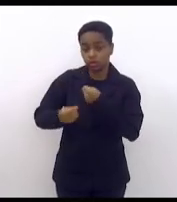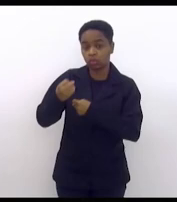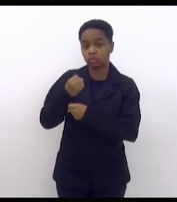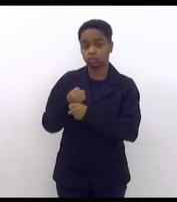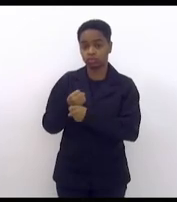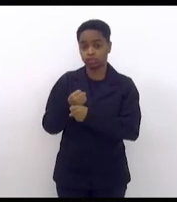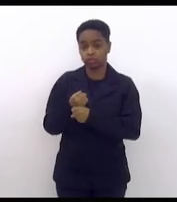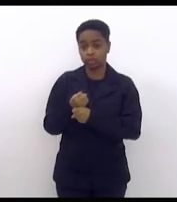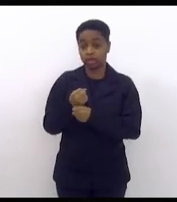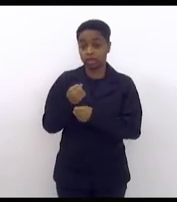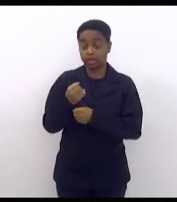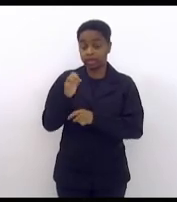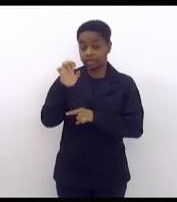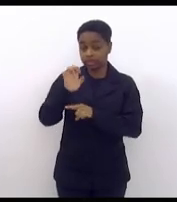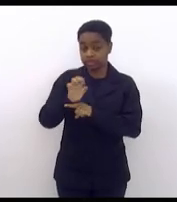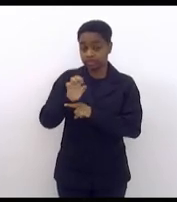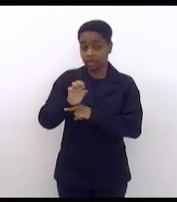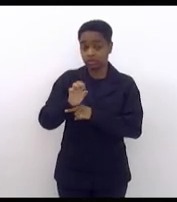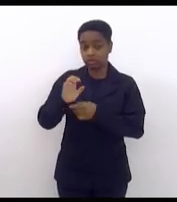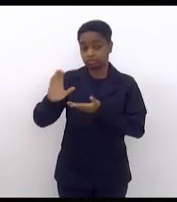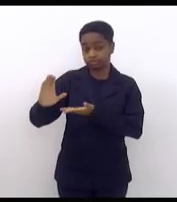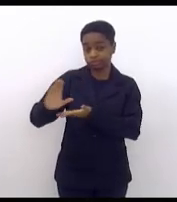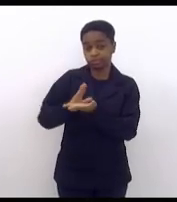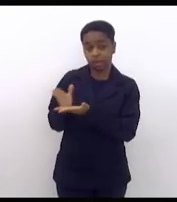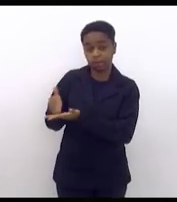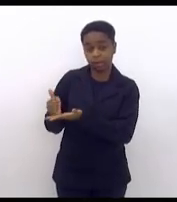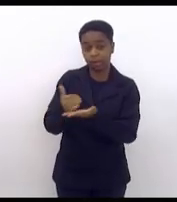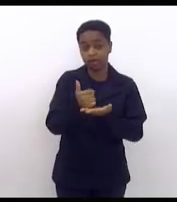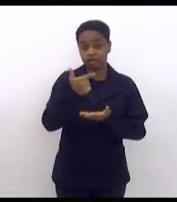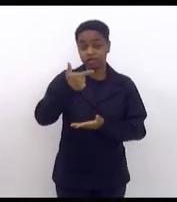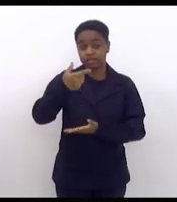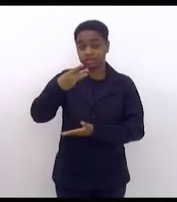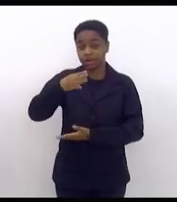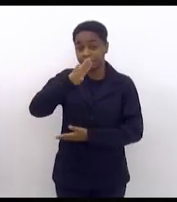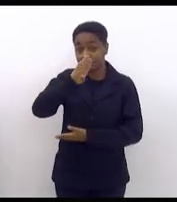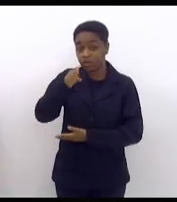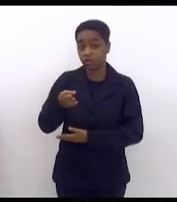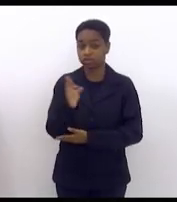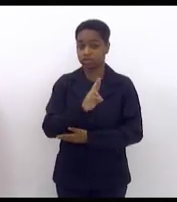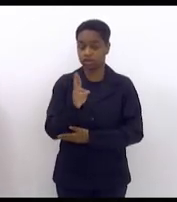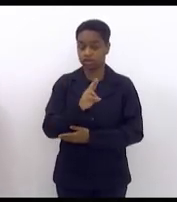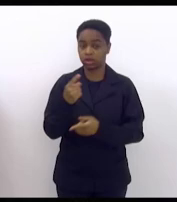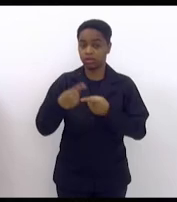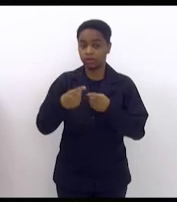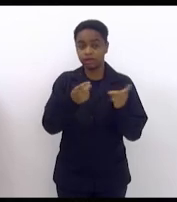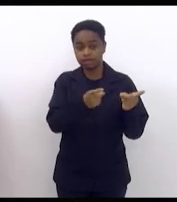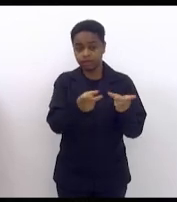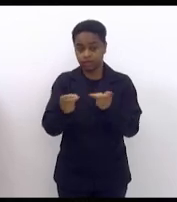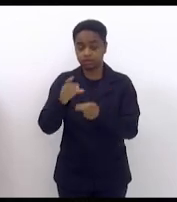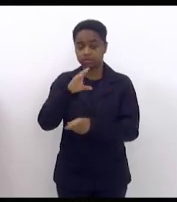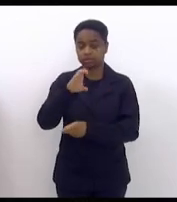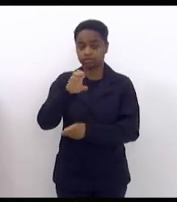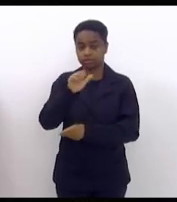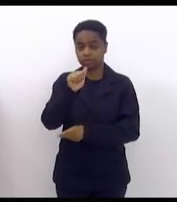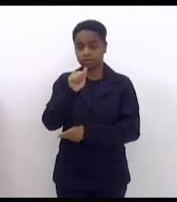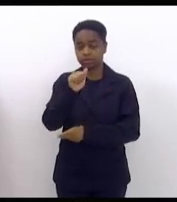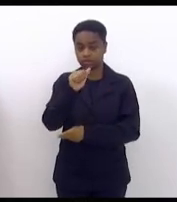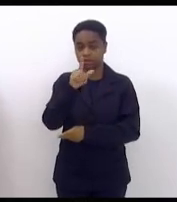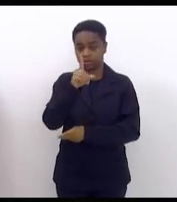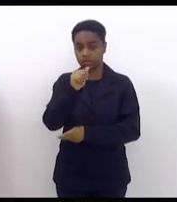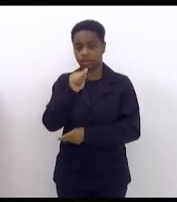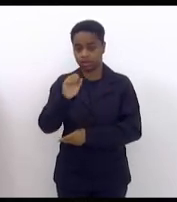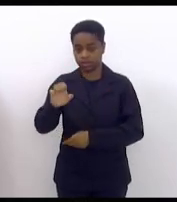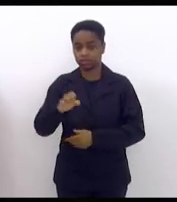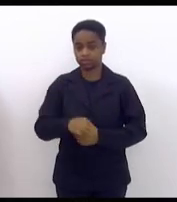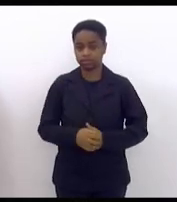Estado arrecadou 23 bilhões de reais com a concessão de serviço de fornecimento de água e